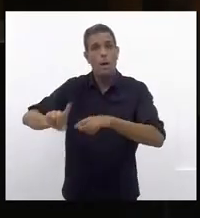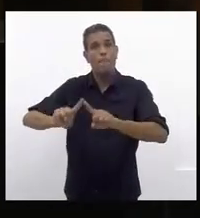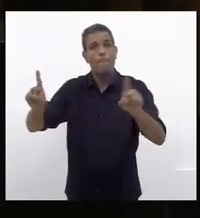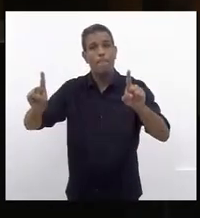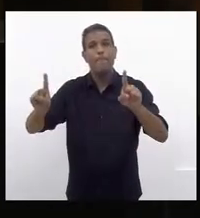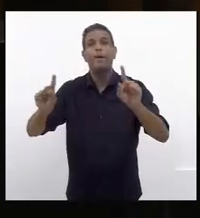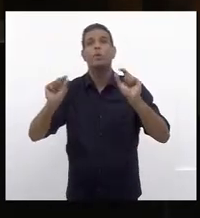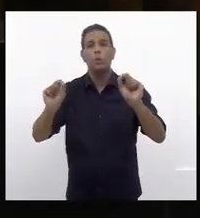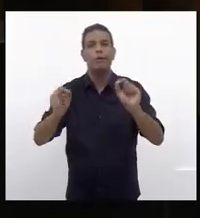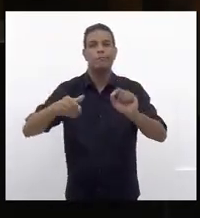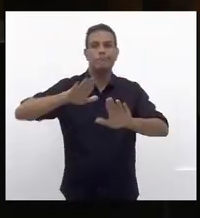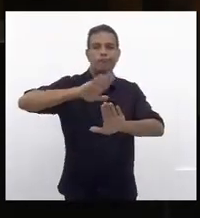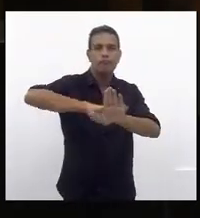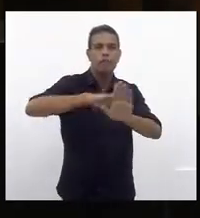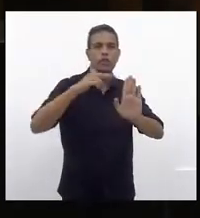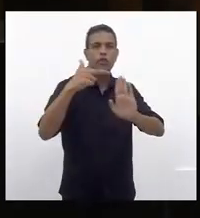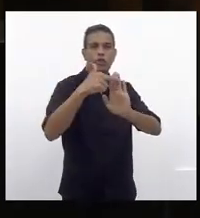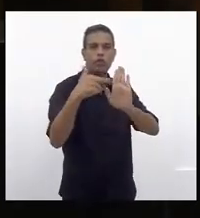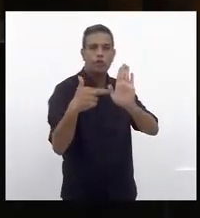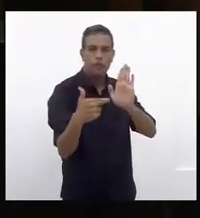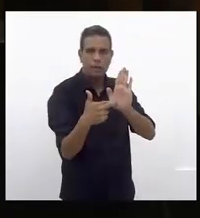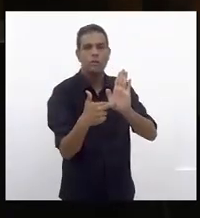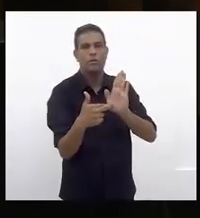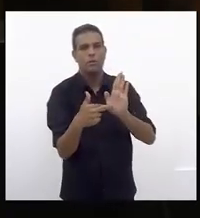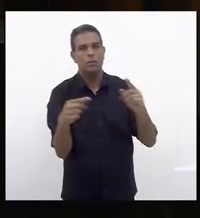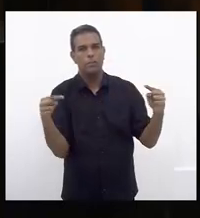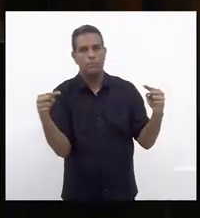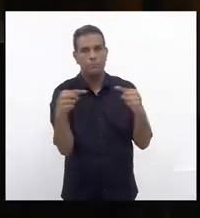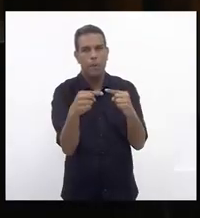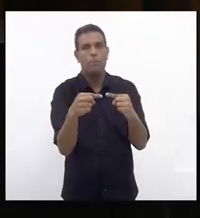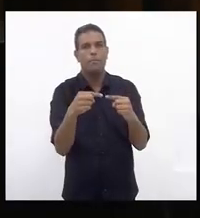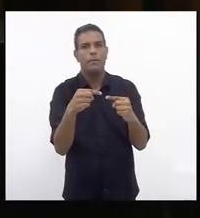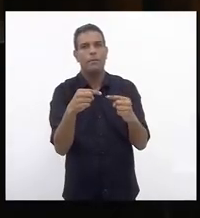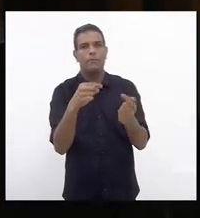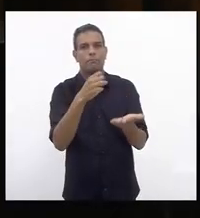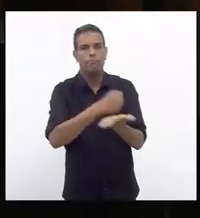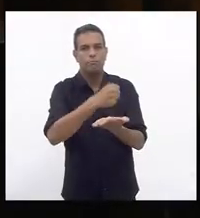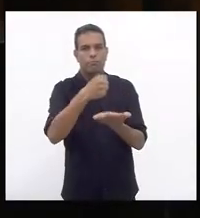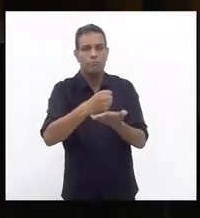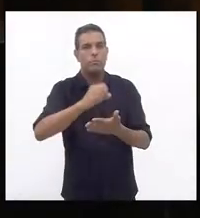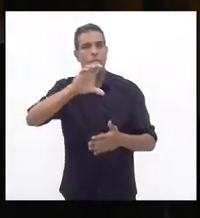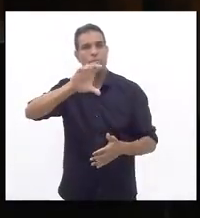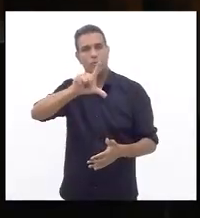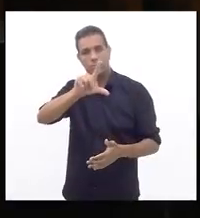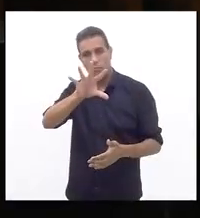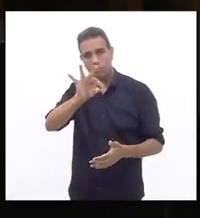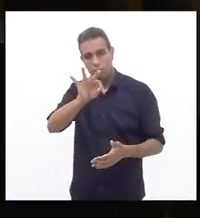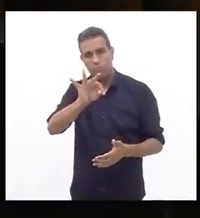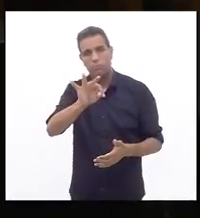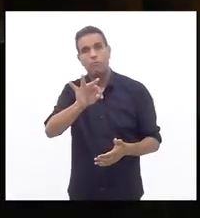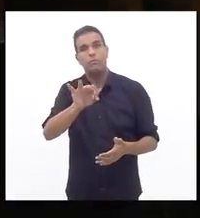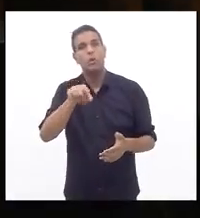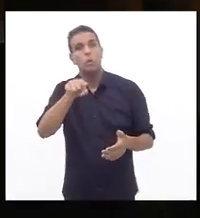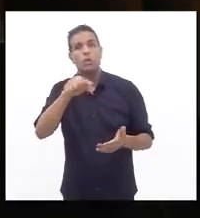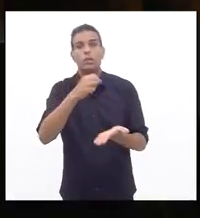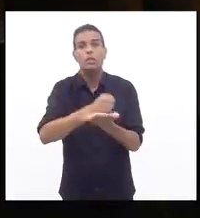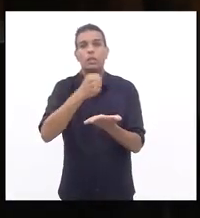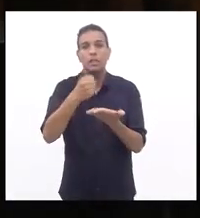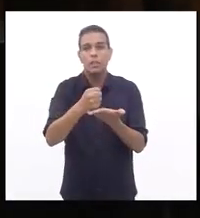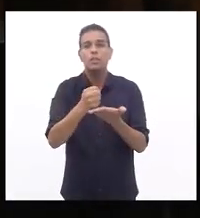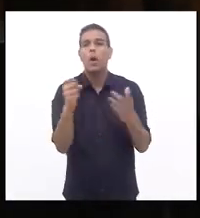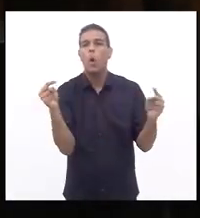que responde às regras estabelecidas pela CLT, também chamados de seletistas. Sua contratação